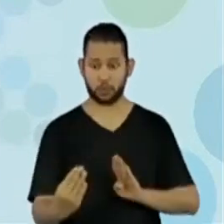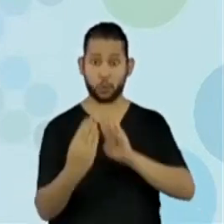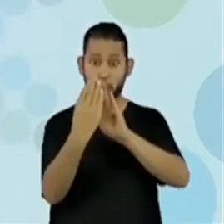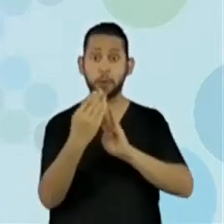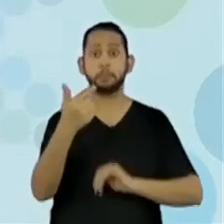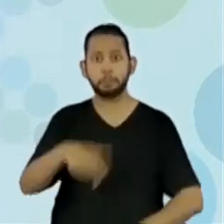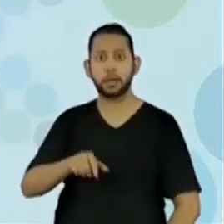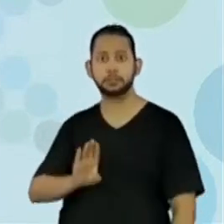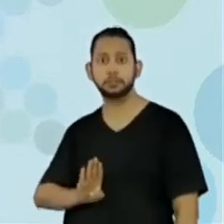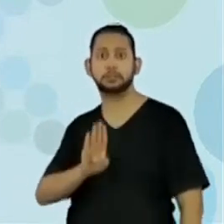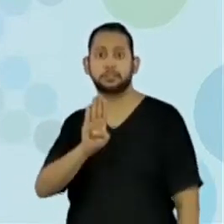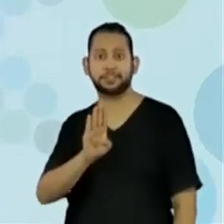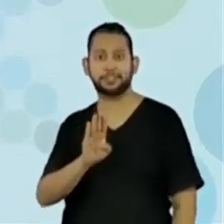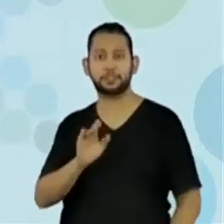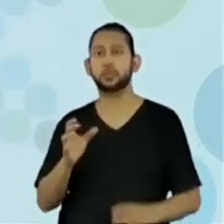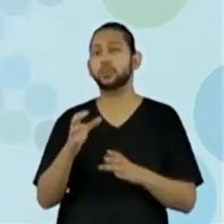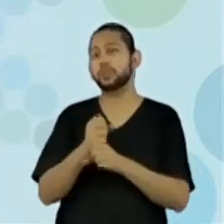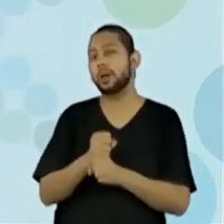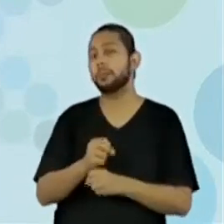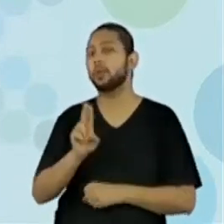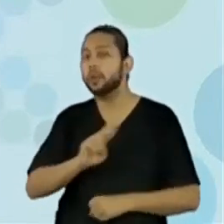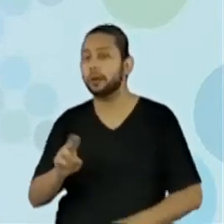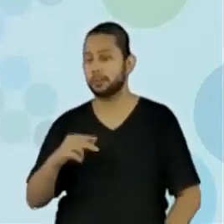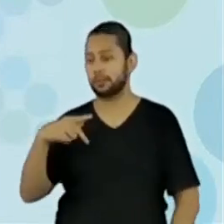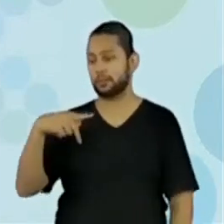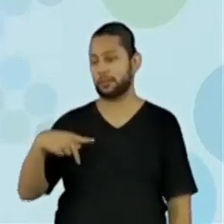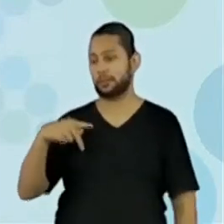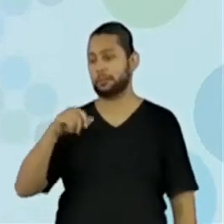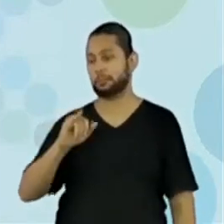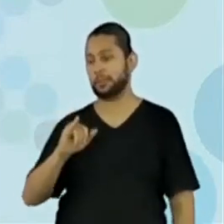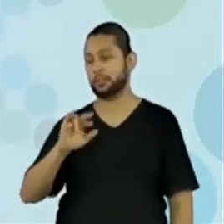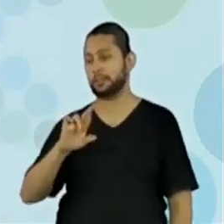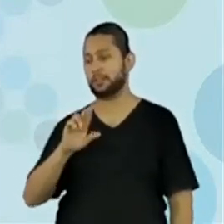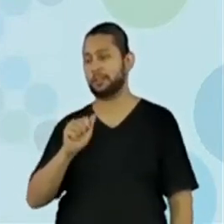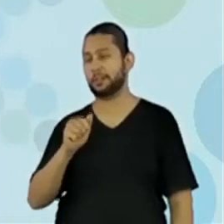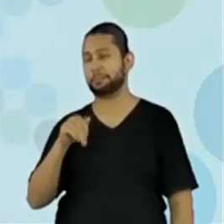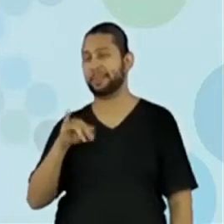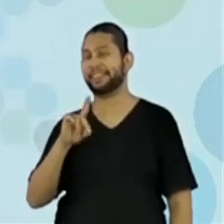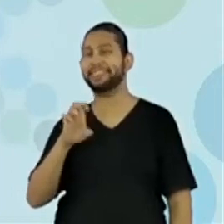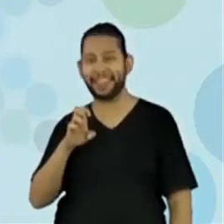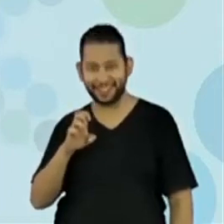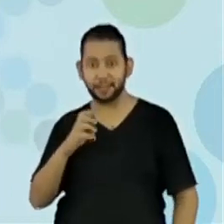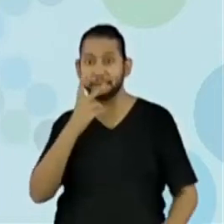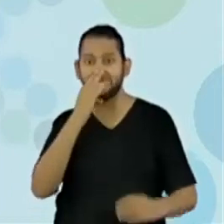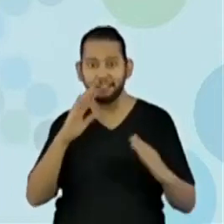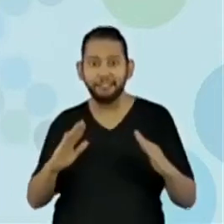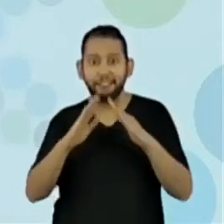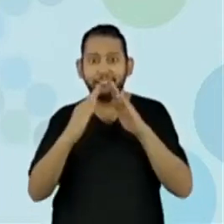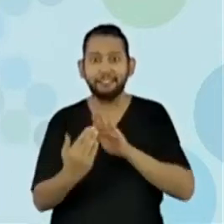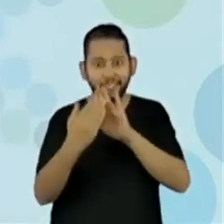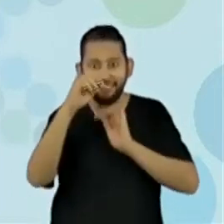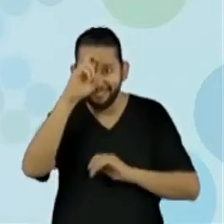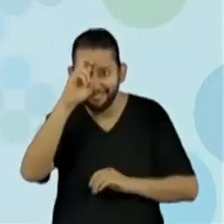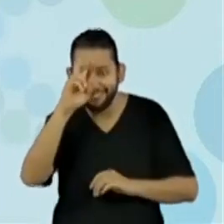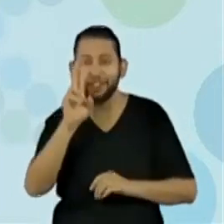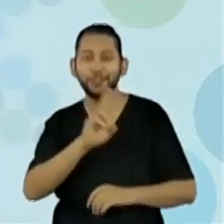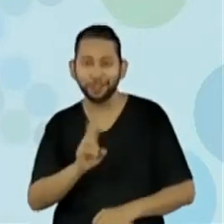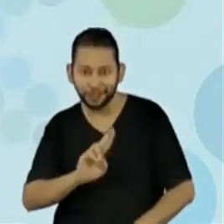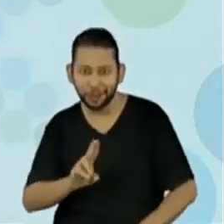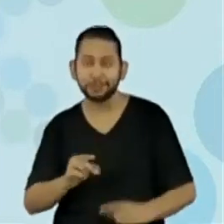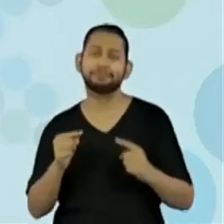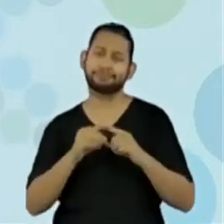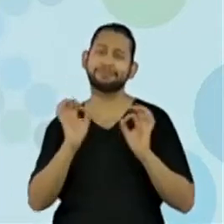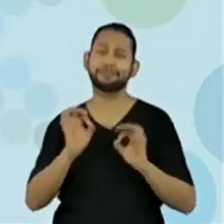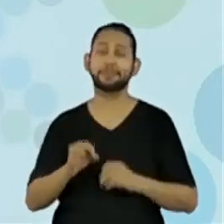O Alexandre que falou e a Beatriz que falou que era pirâmide. Agora sim é uma pirâmide. Essa é uma pirâmide. E aqui,